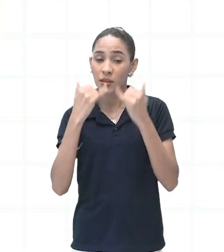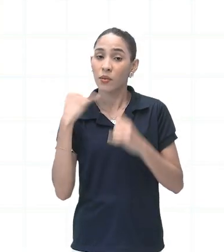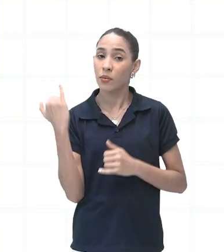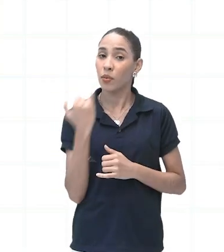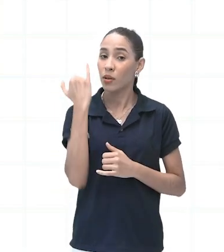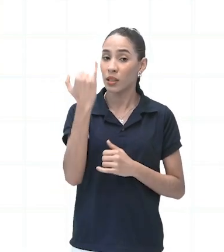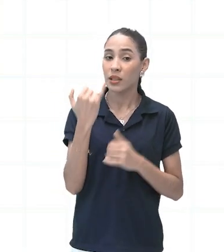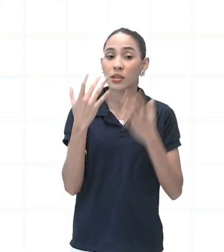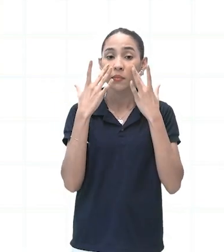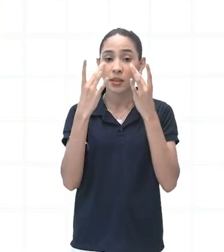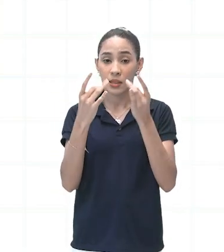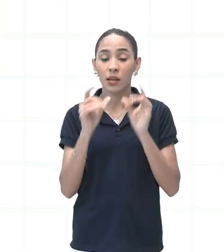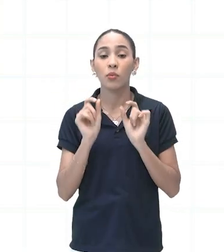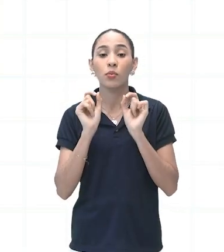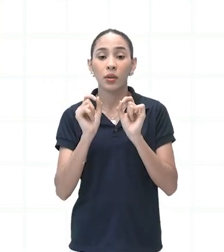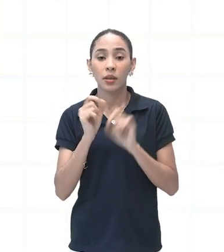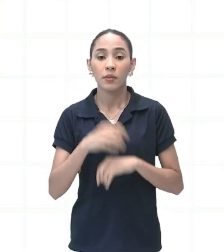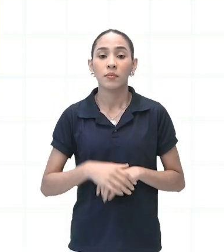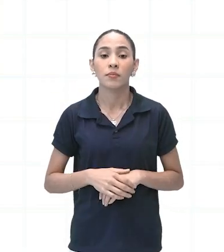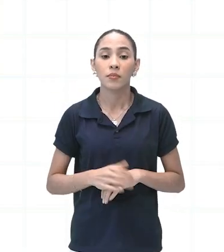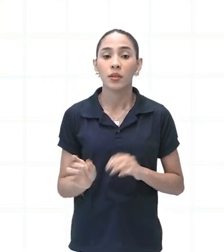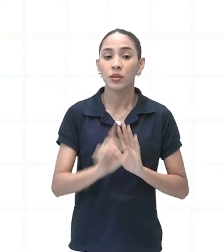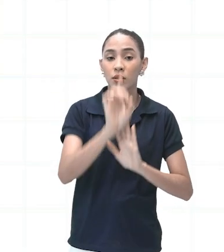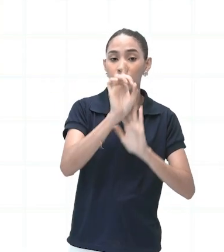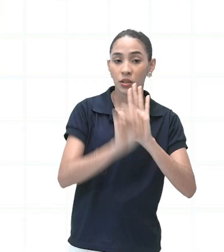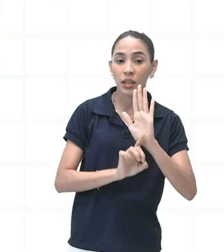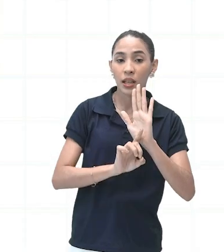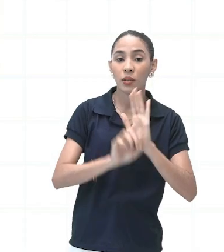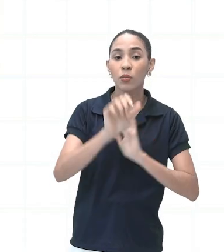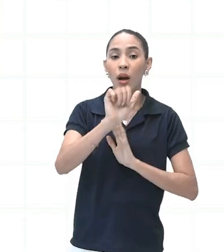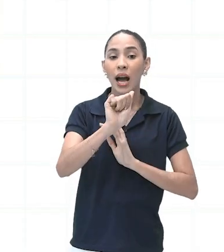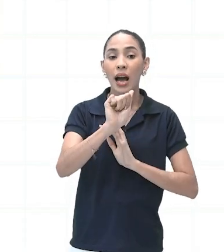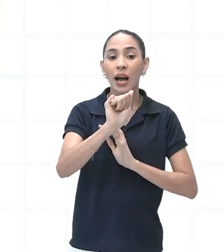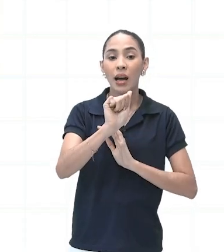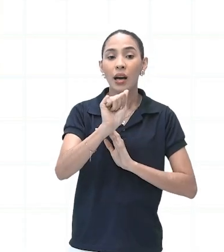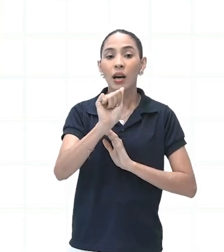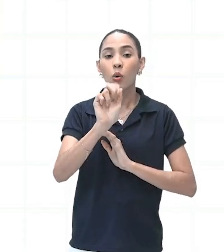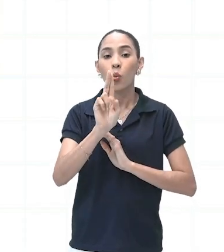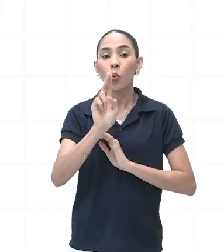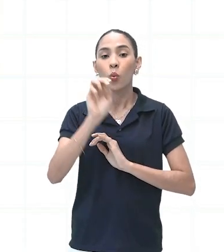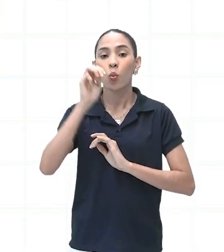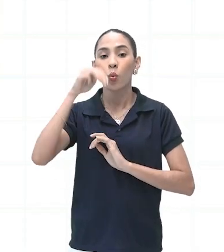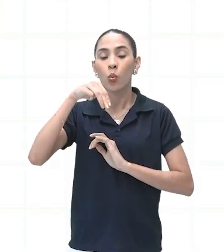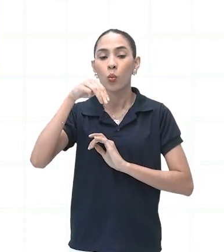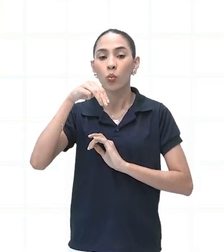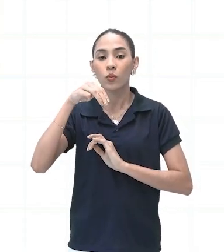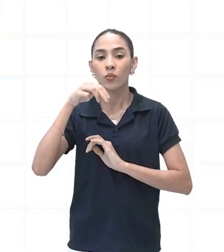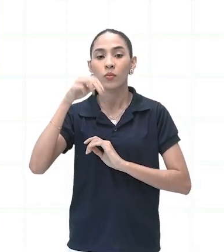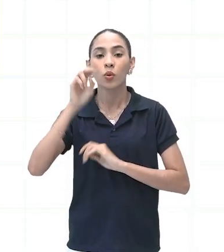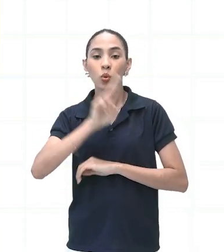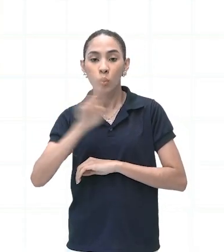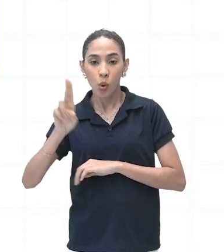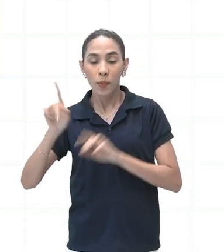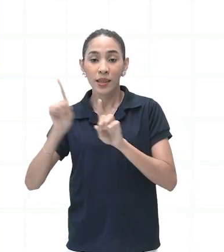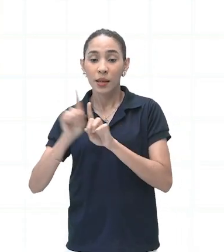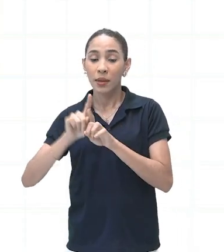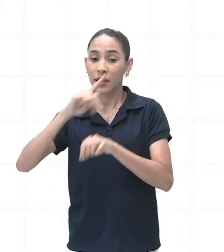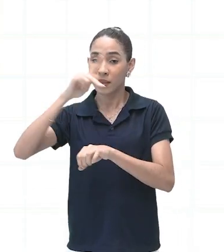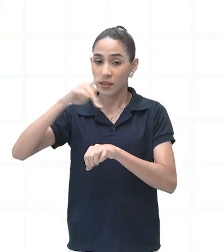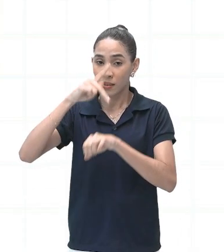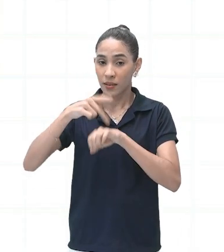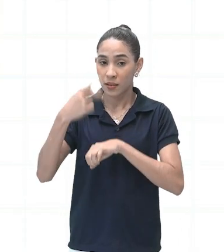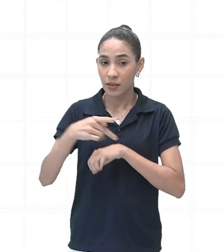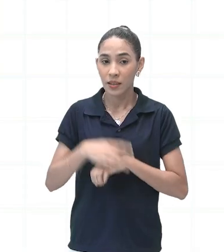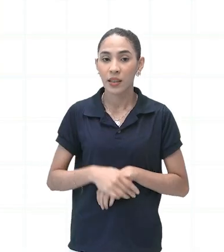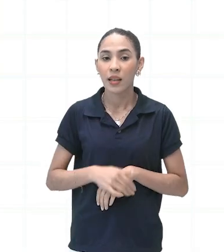importante a observar aí, percebam, direito a um nome e a uma nacionalidade. Esses